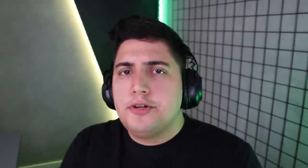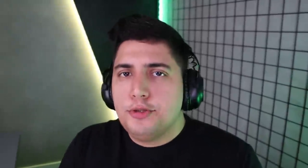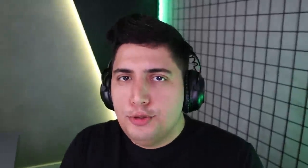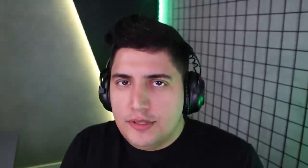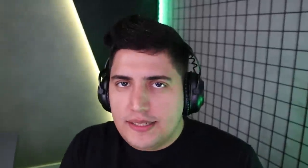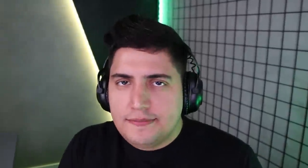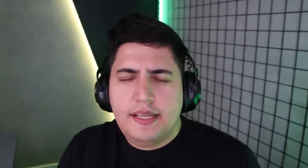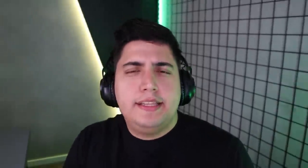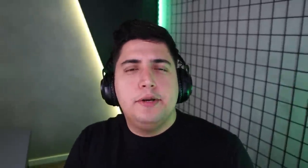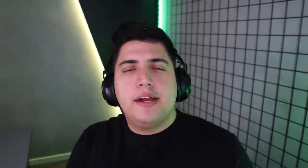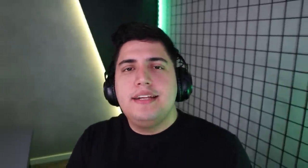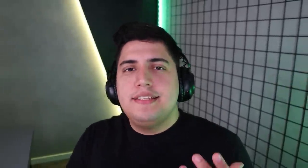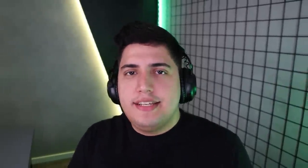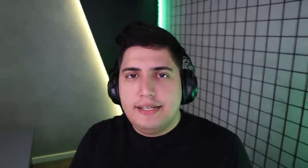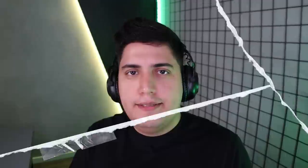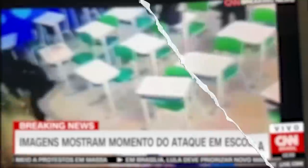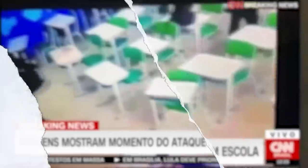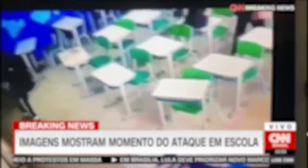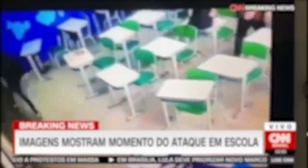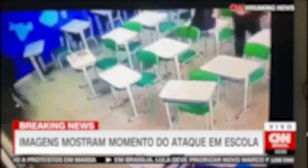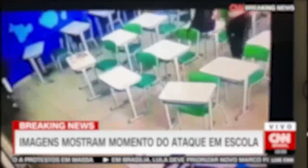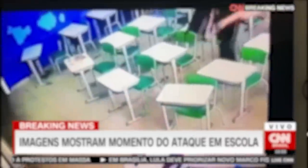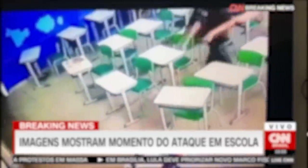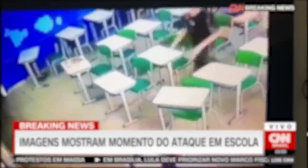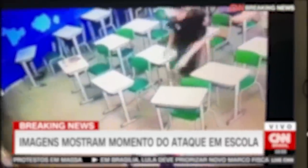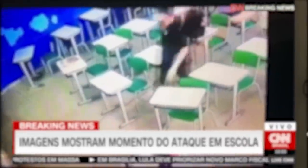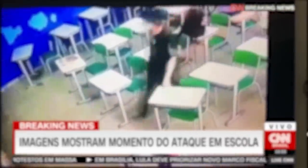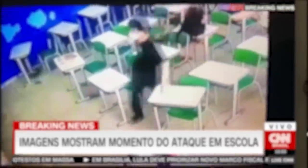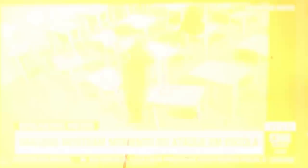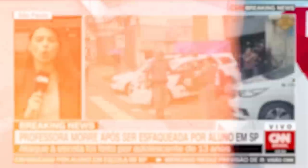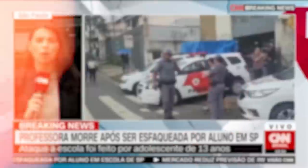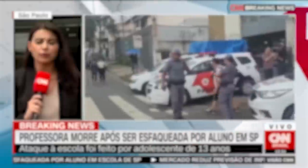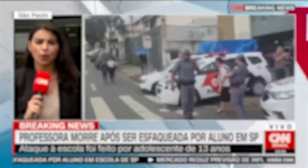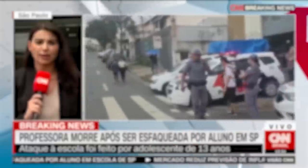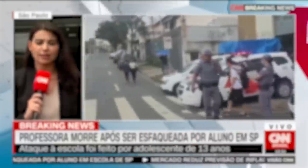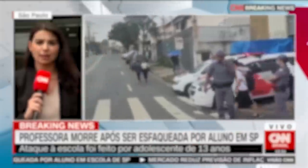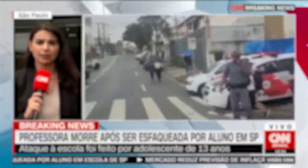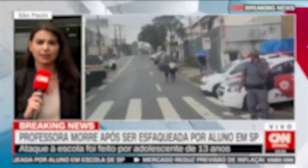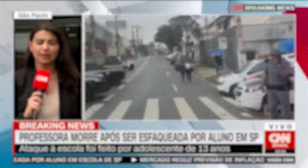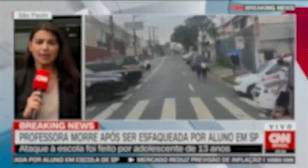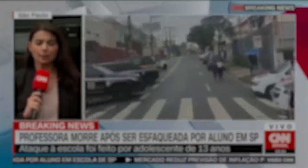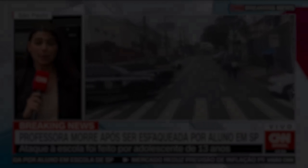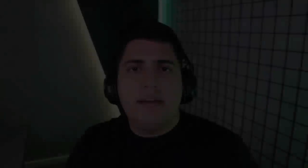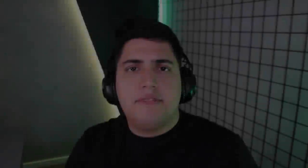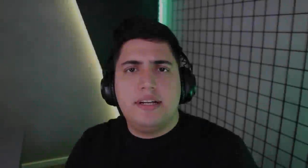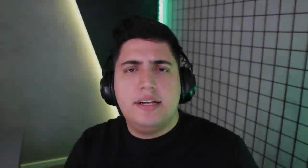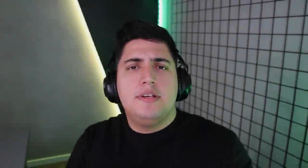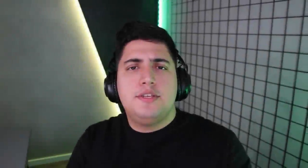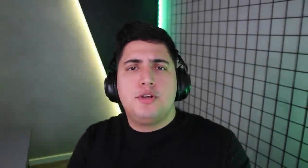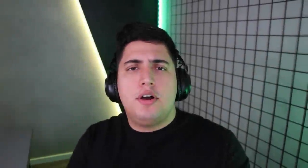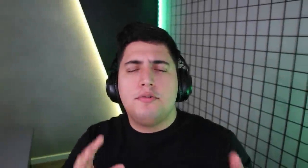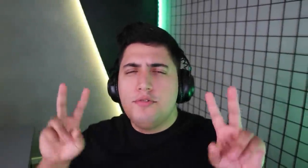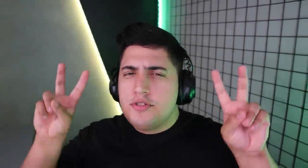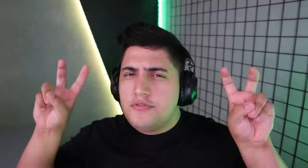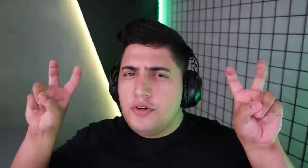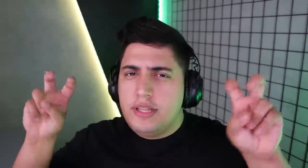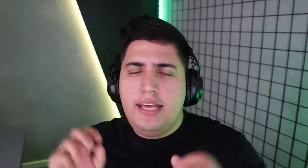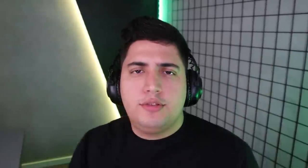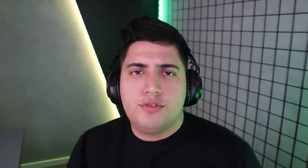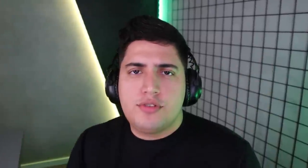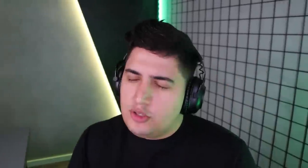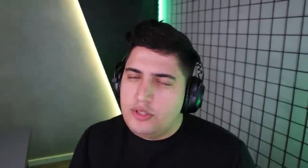Ah, senhor Lula, então quer dizer que os recentes atentados em escolas contra crianças e professores têm a ver com esses